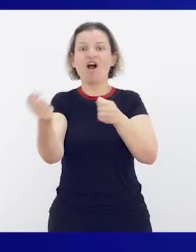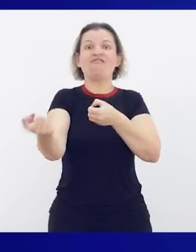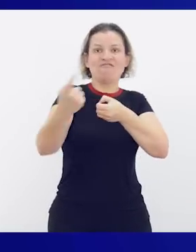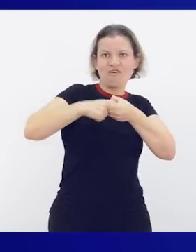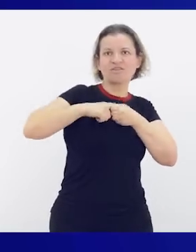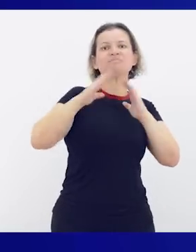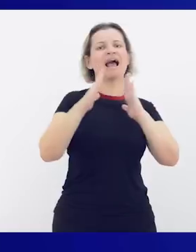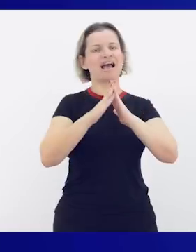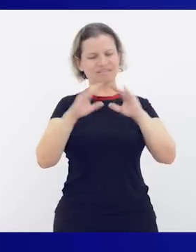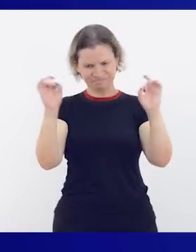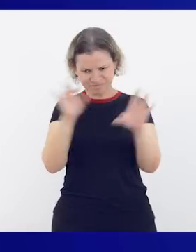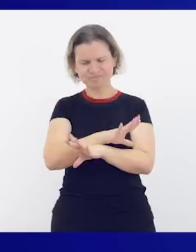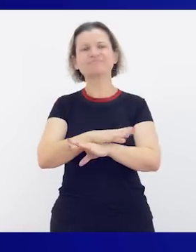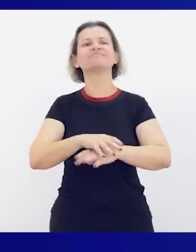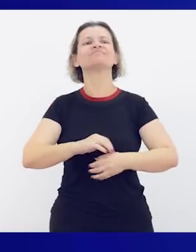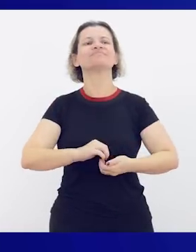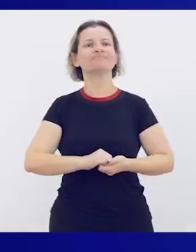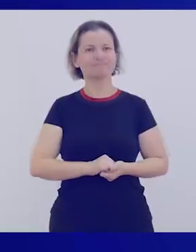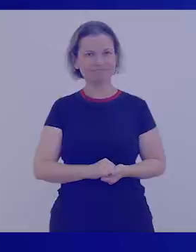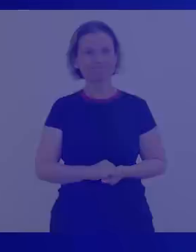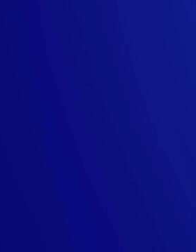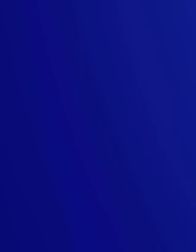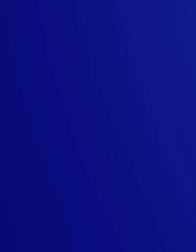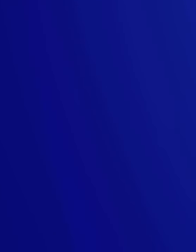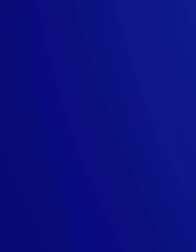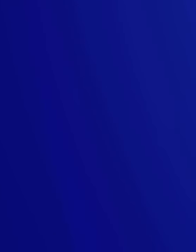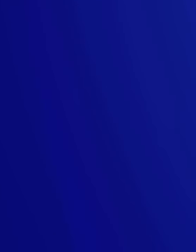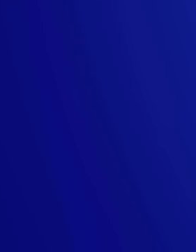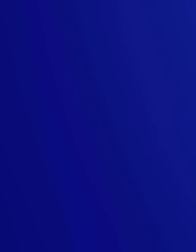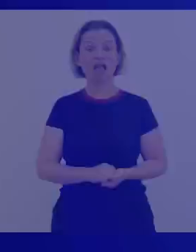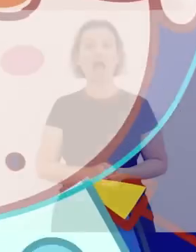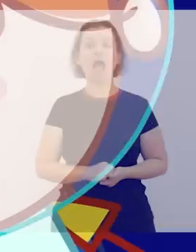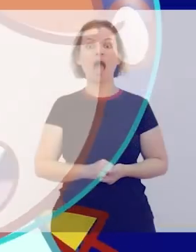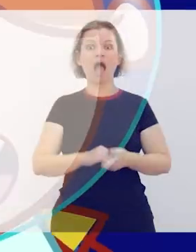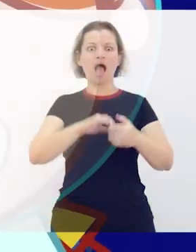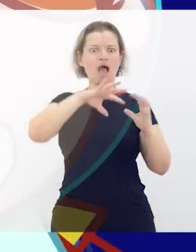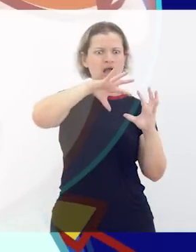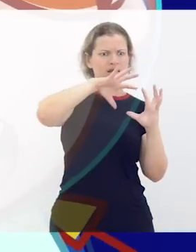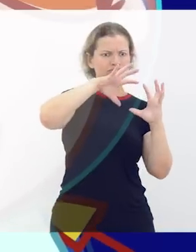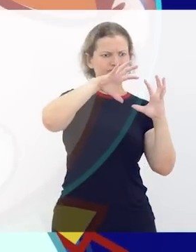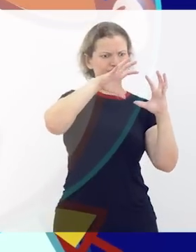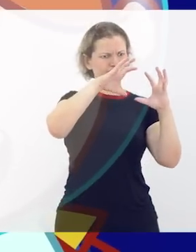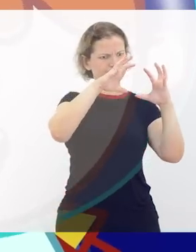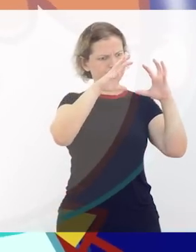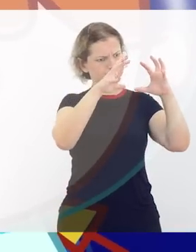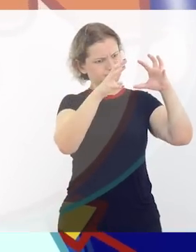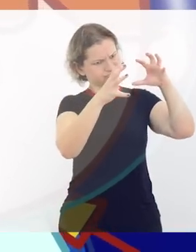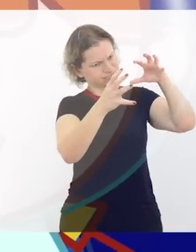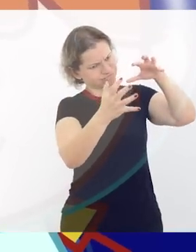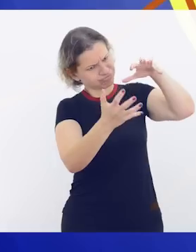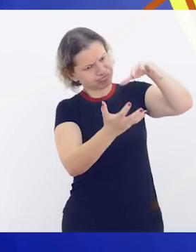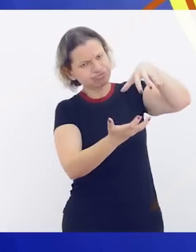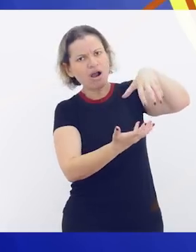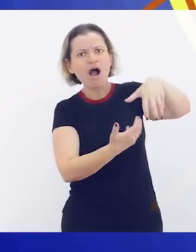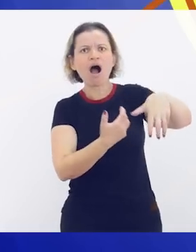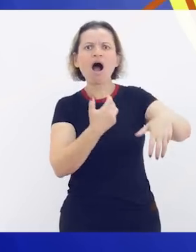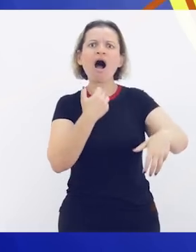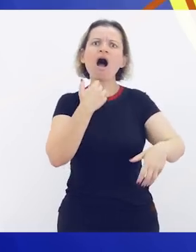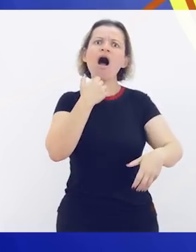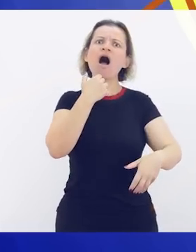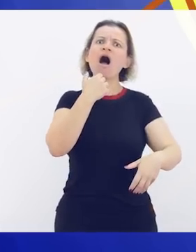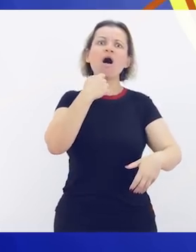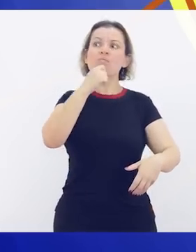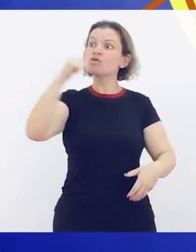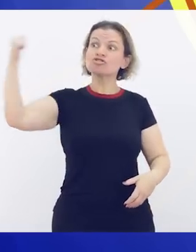A gente já pode voltar. está girando!